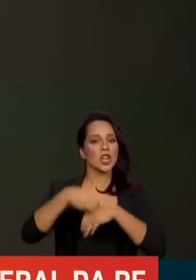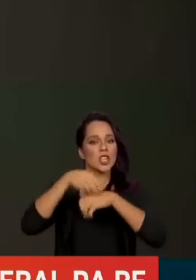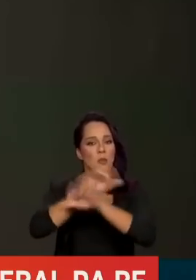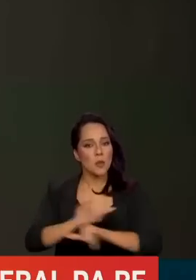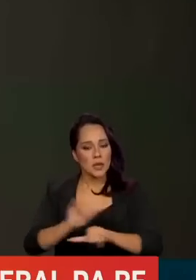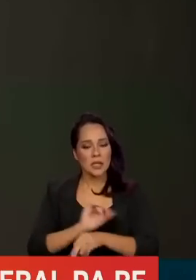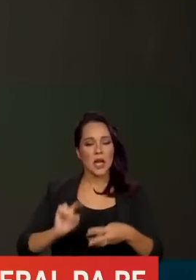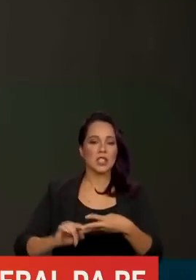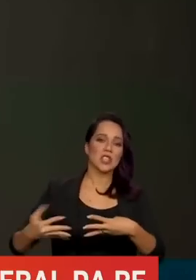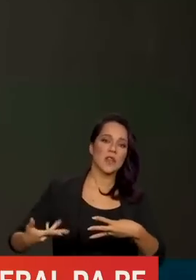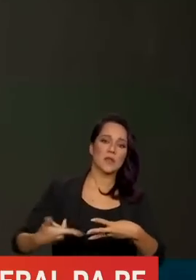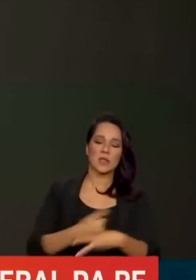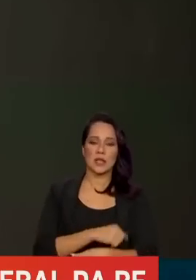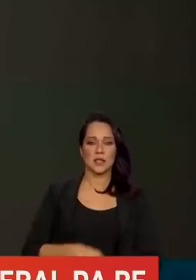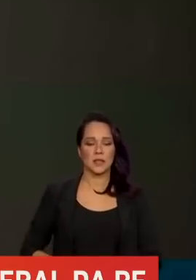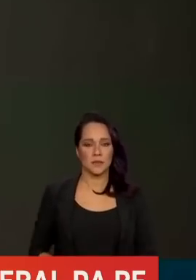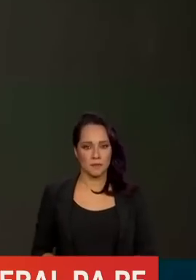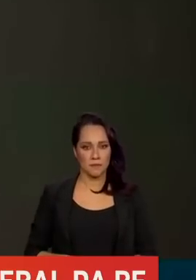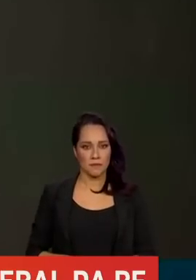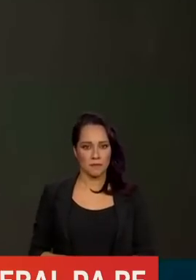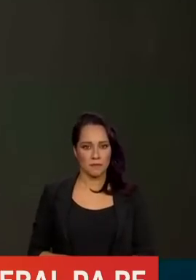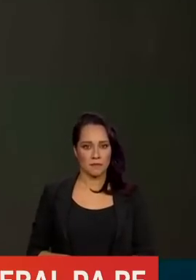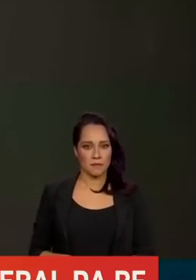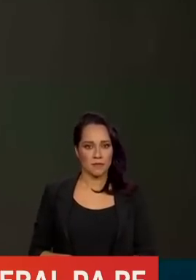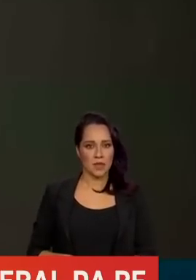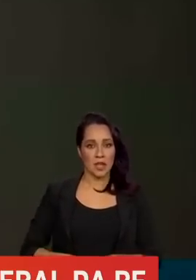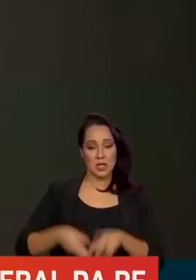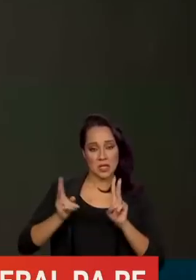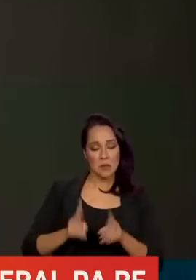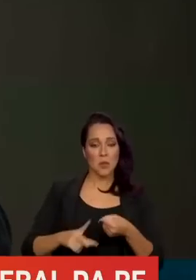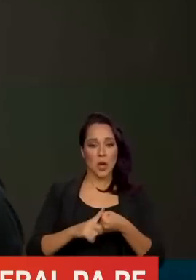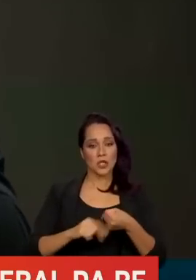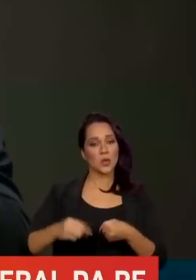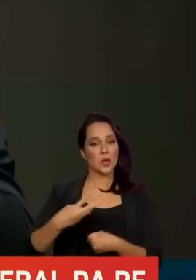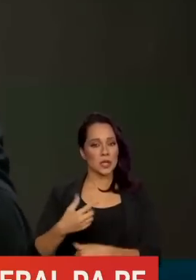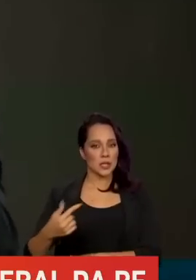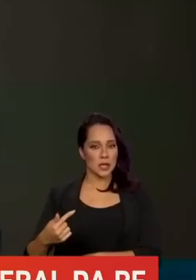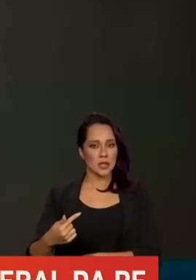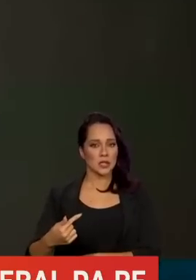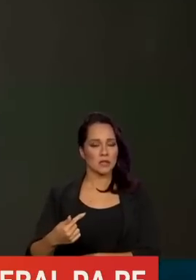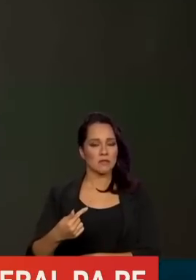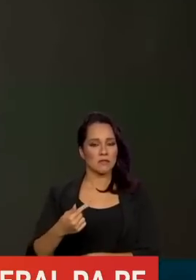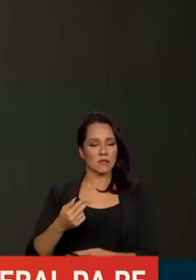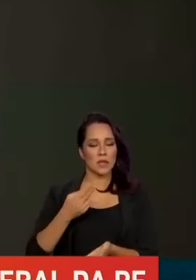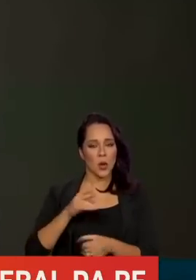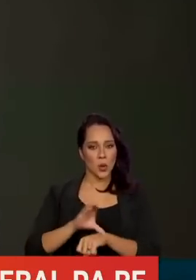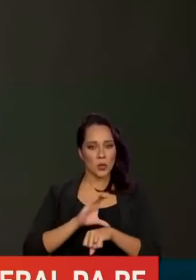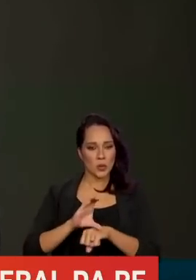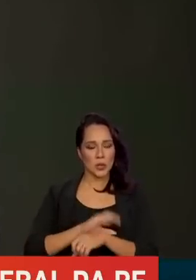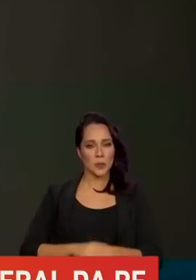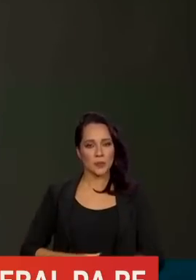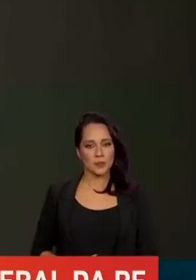da eficiência plexo constante do Artigo 37 da carta